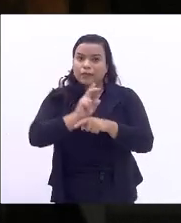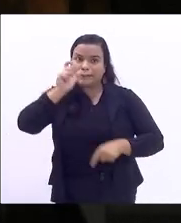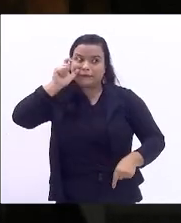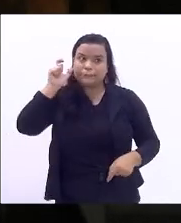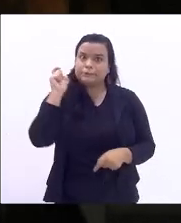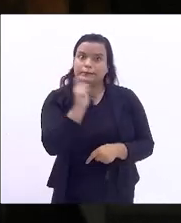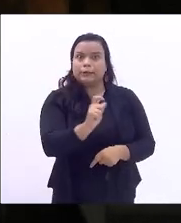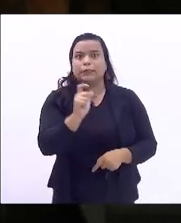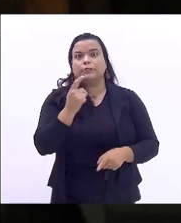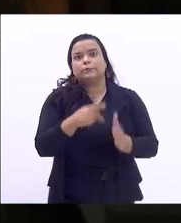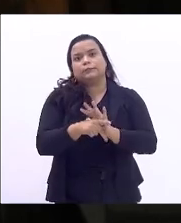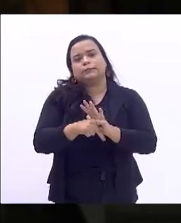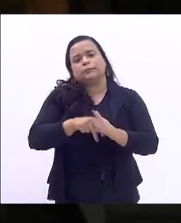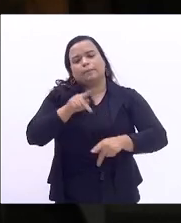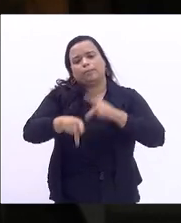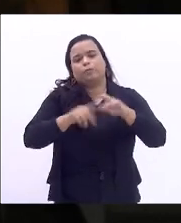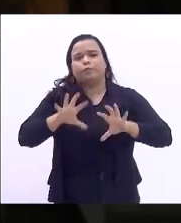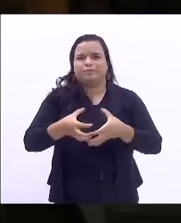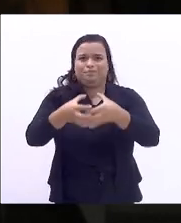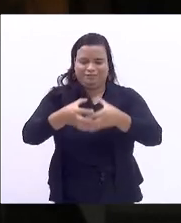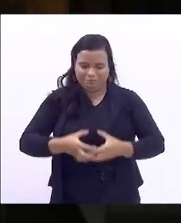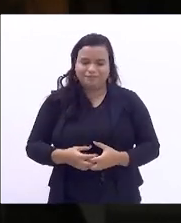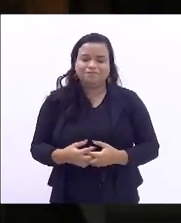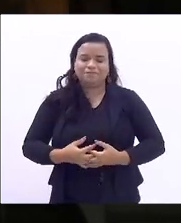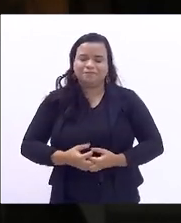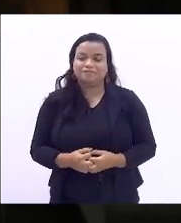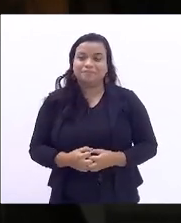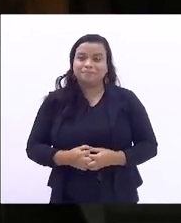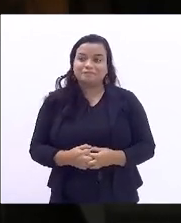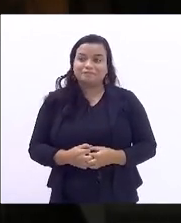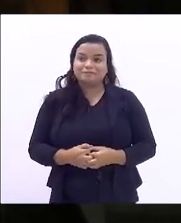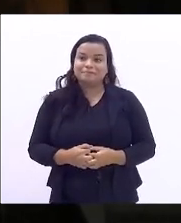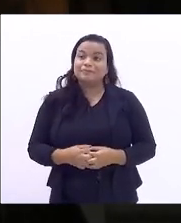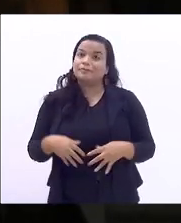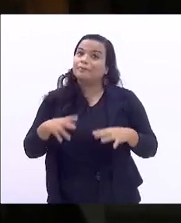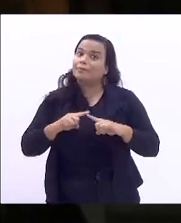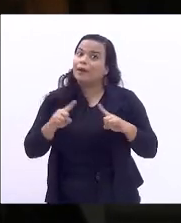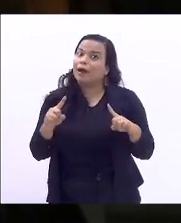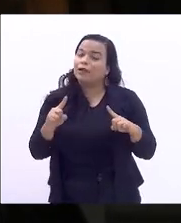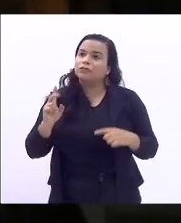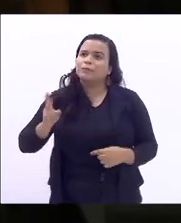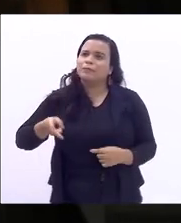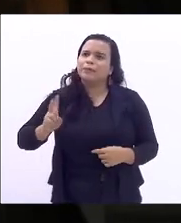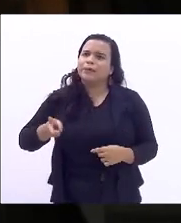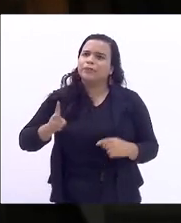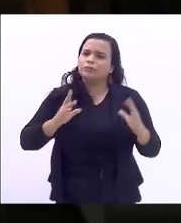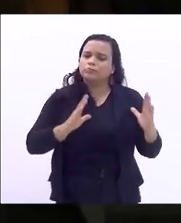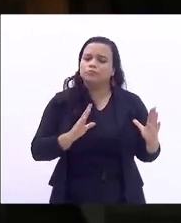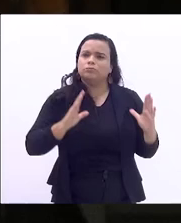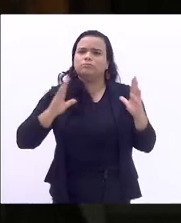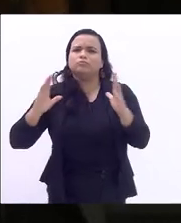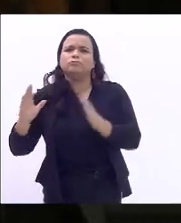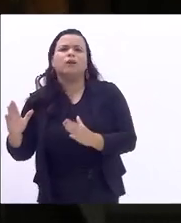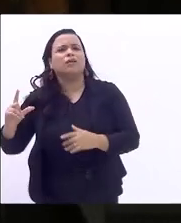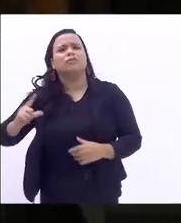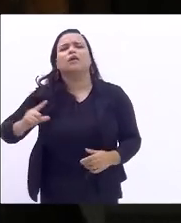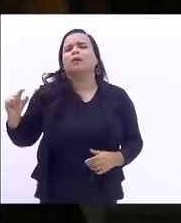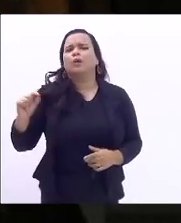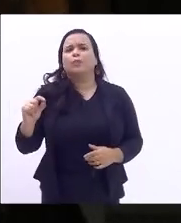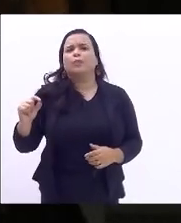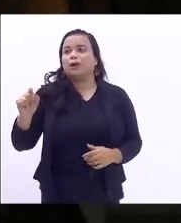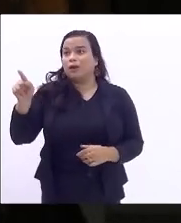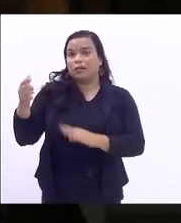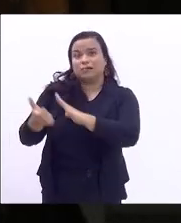da nossa população enquanto isso de outro lado a